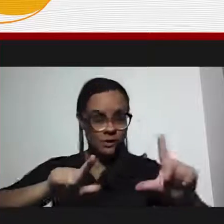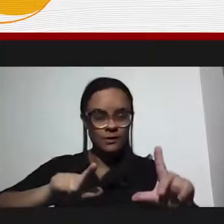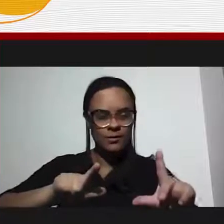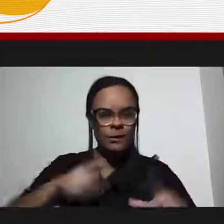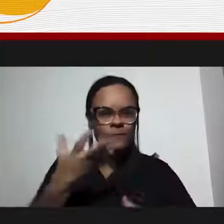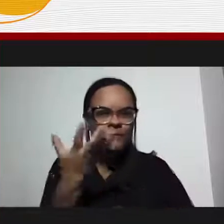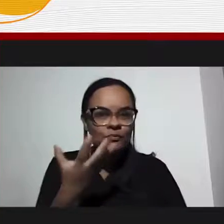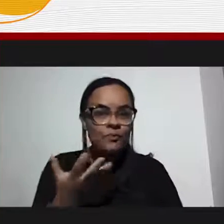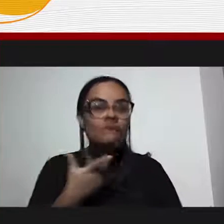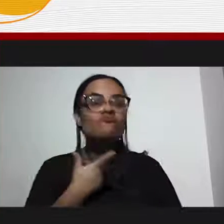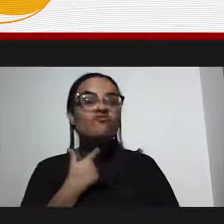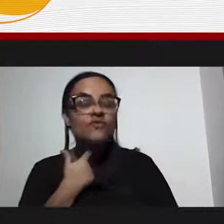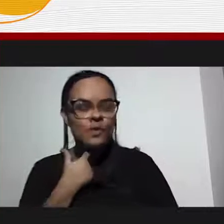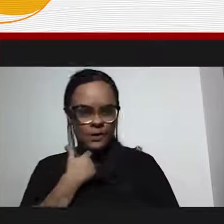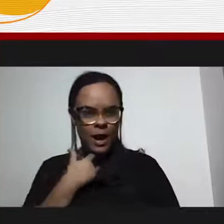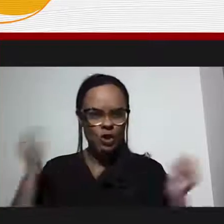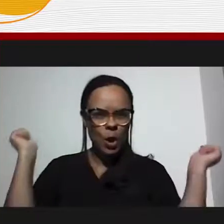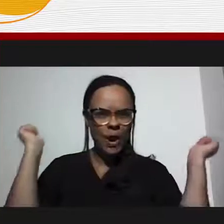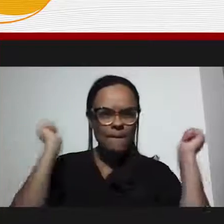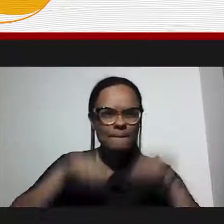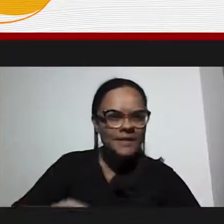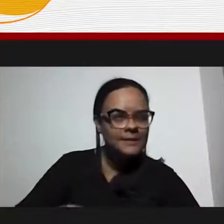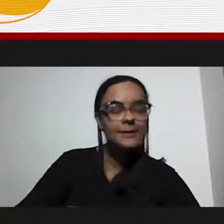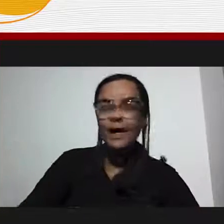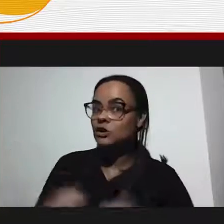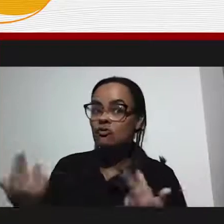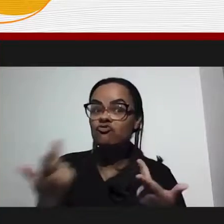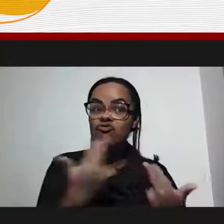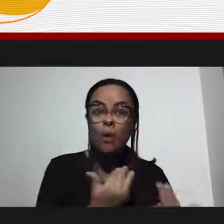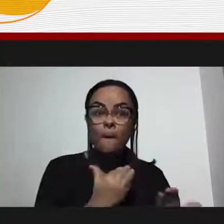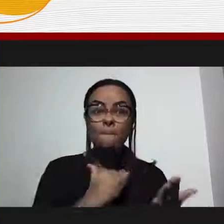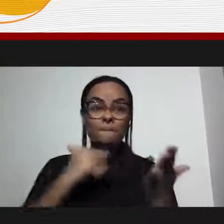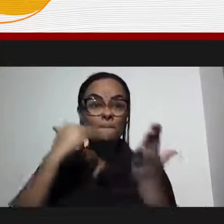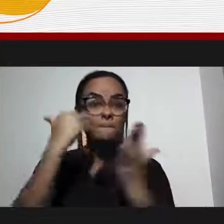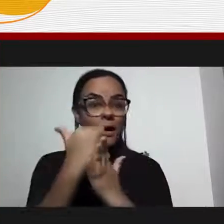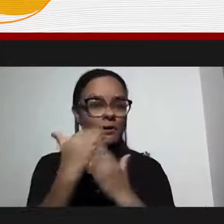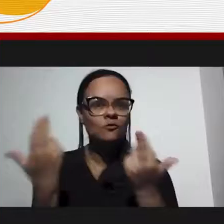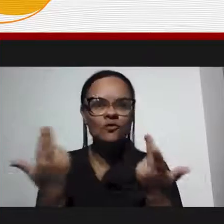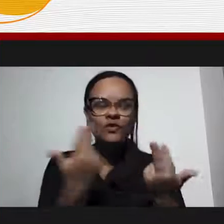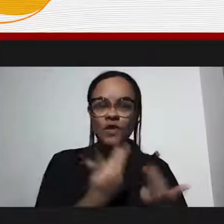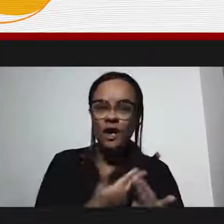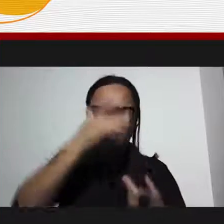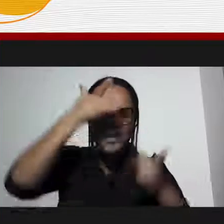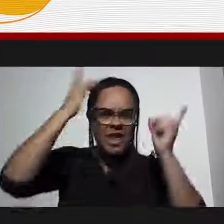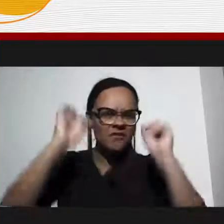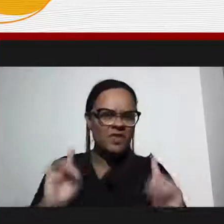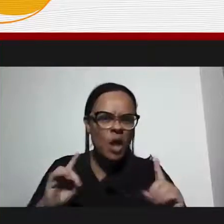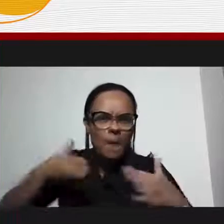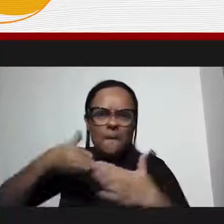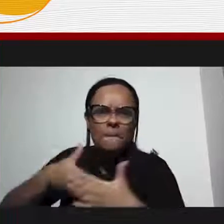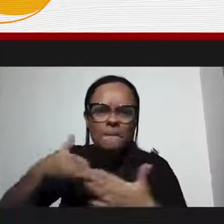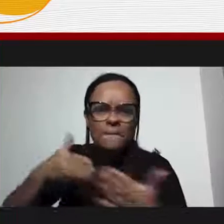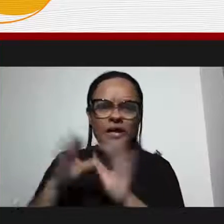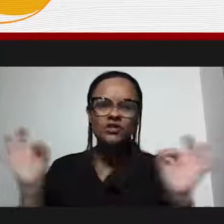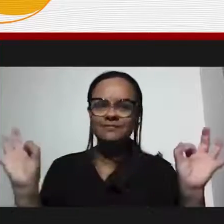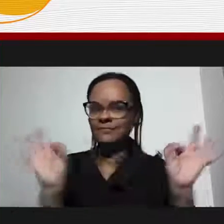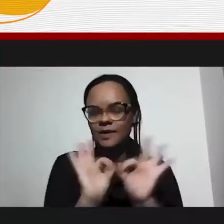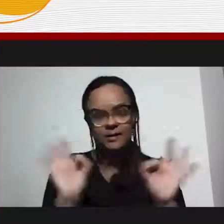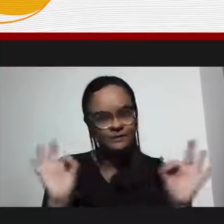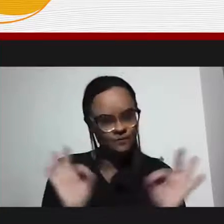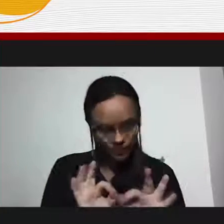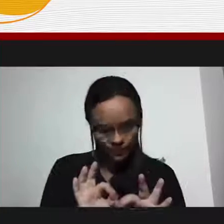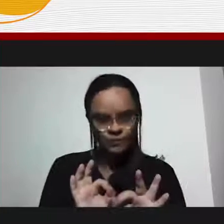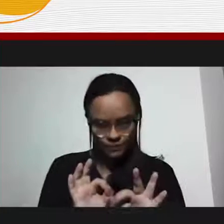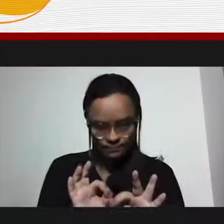quer pela sua capacidade e pela sua potencialidade, e não pela sua deficiência. Então, houve